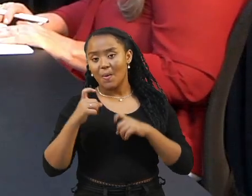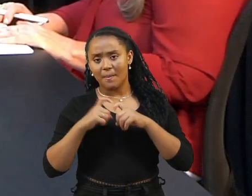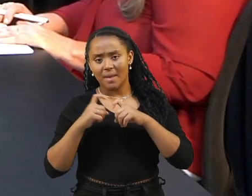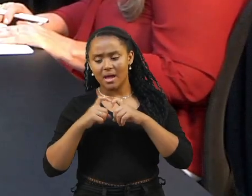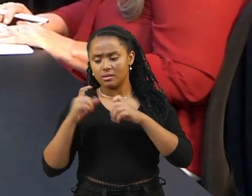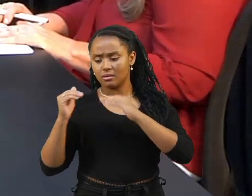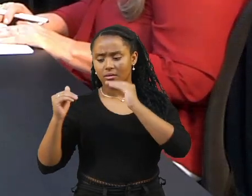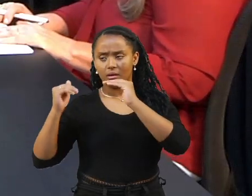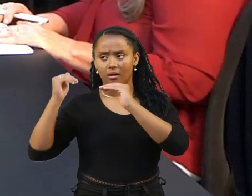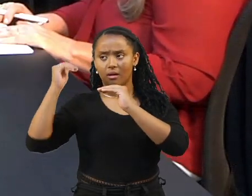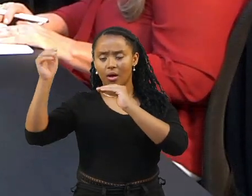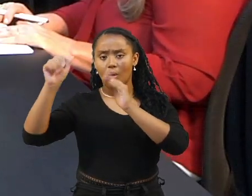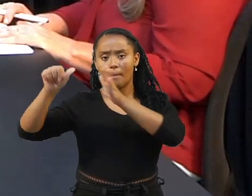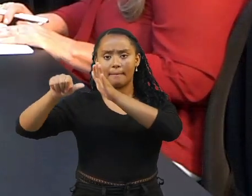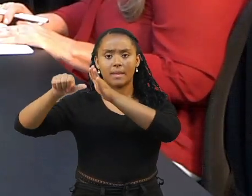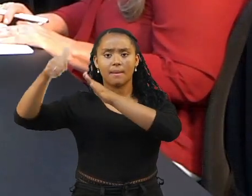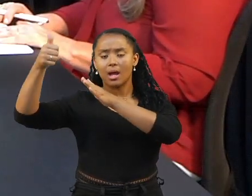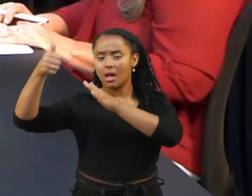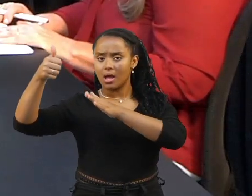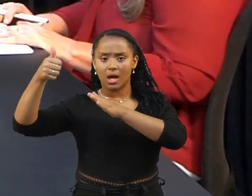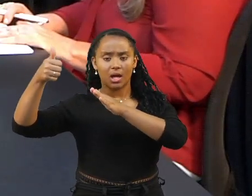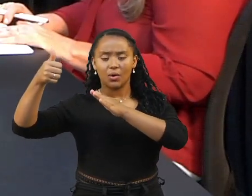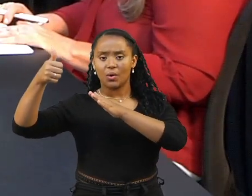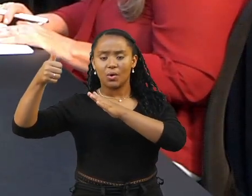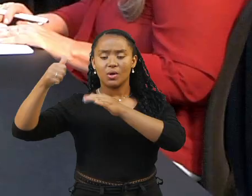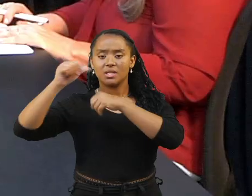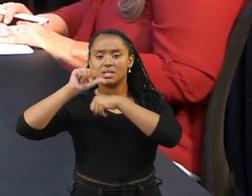lá. Ele foi um dos primeiros